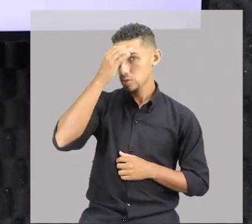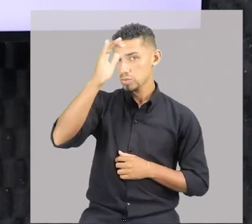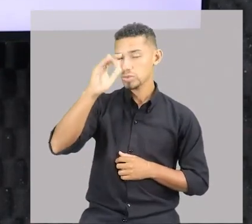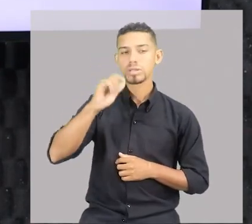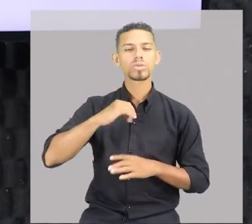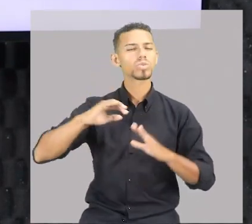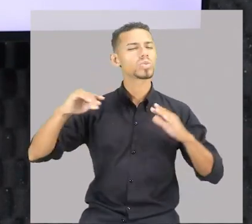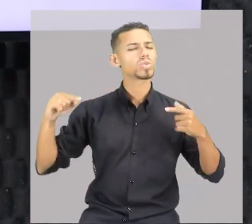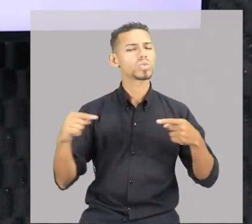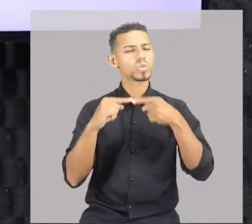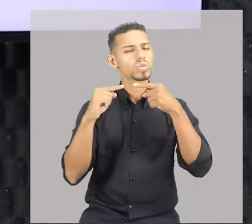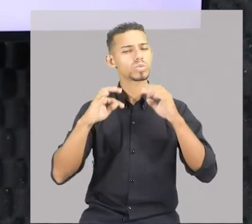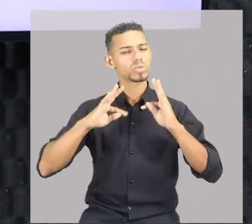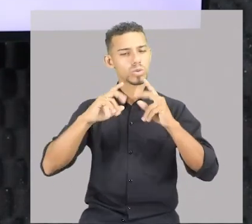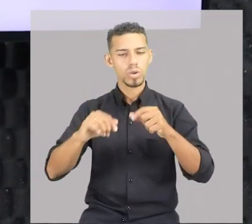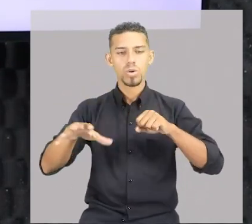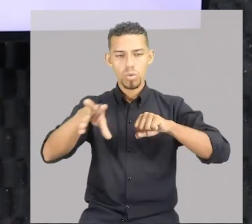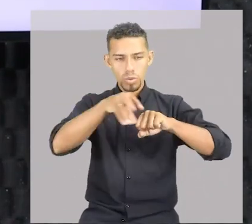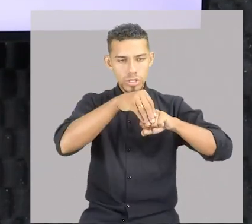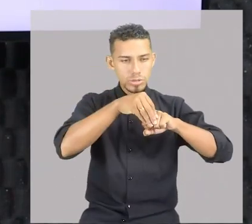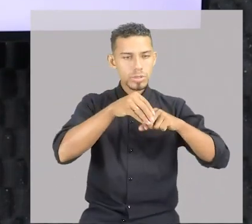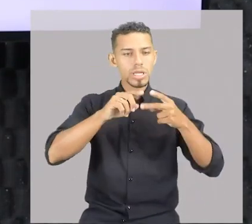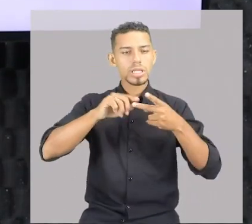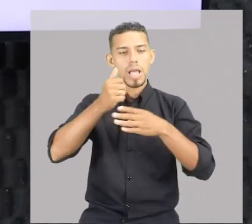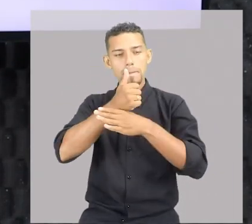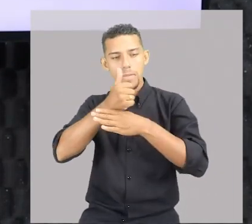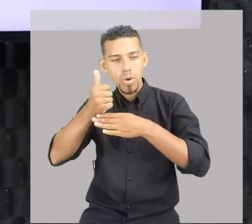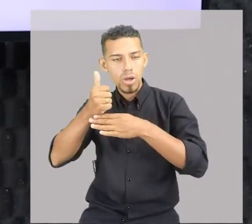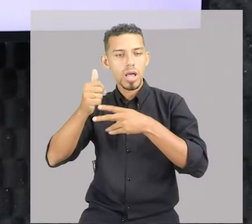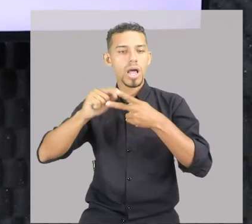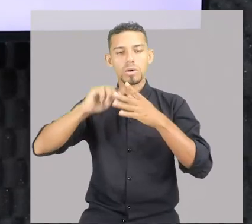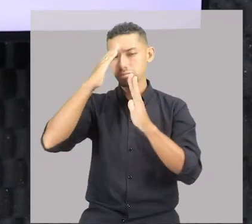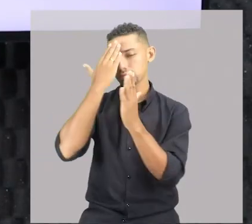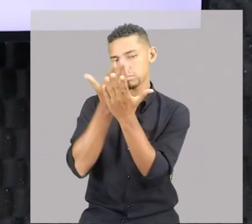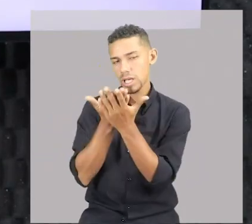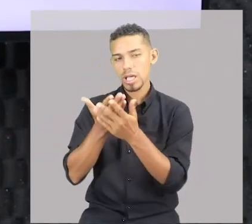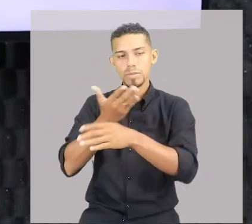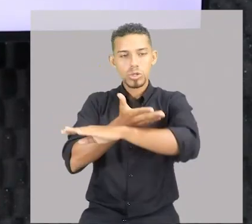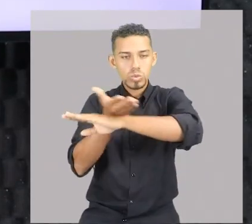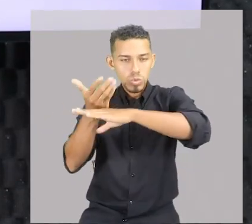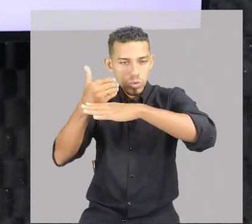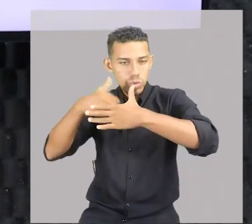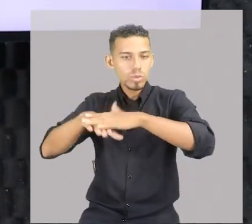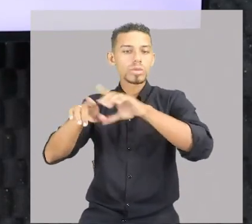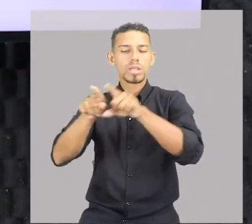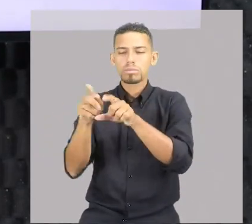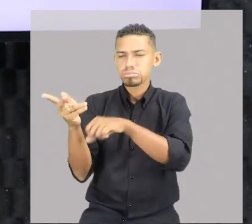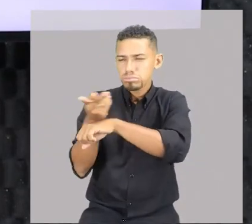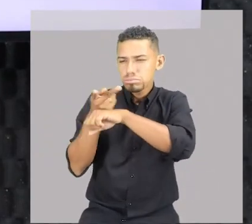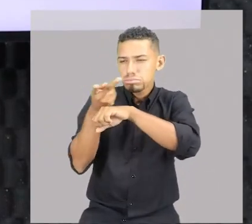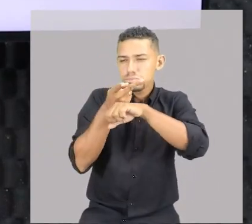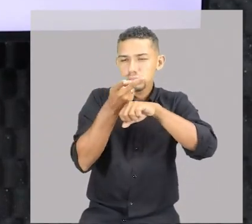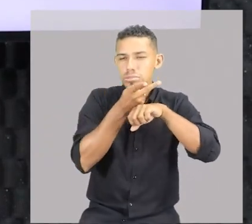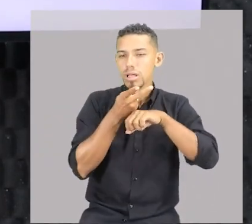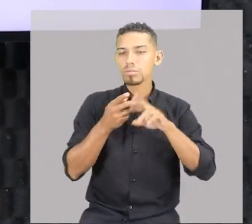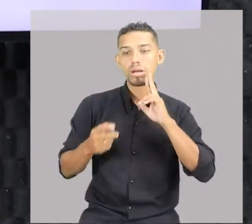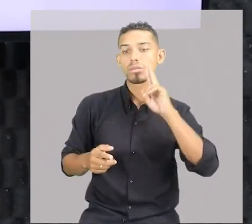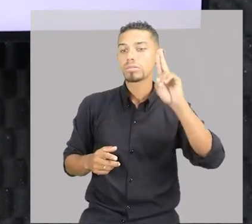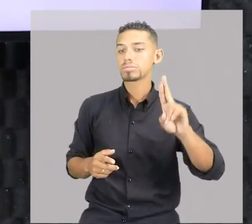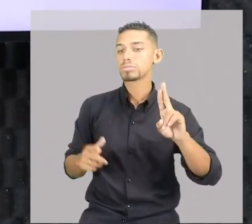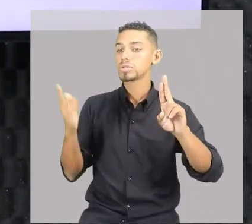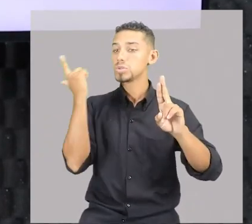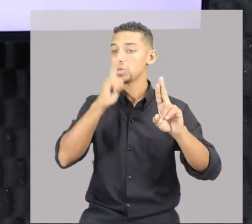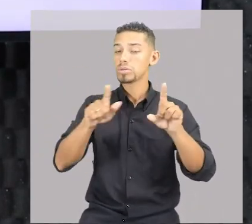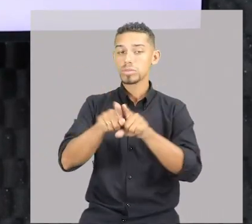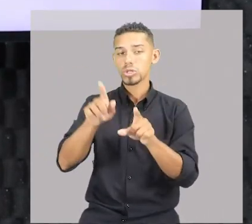com tudo isso, conhecimento, moral, crenças, costumes e também com a busca de soluções para coisas